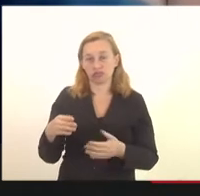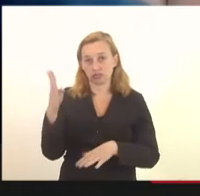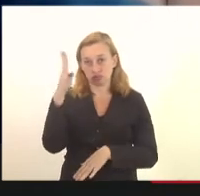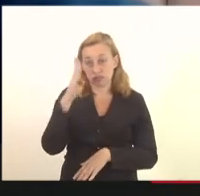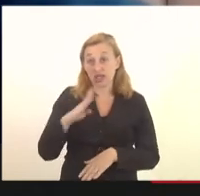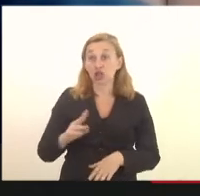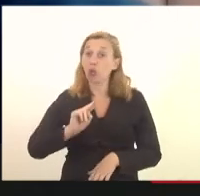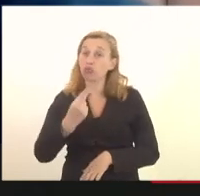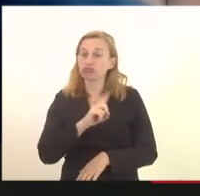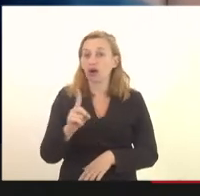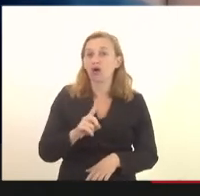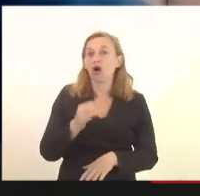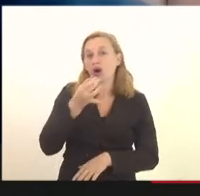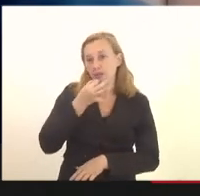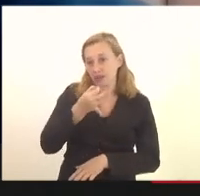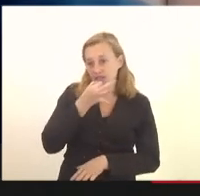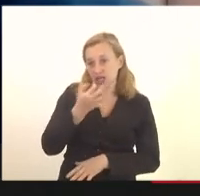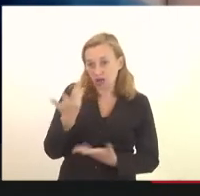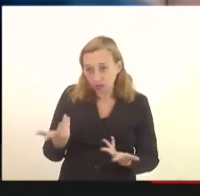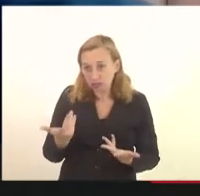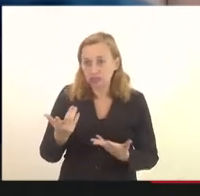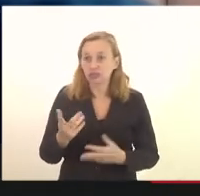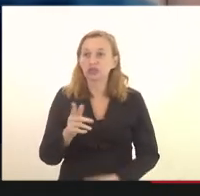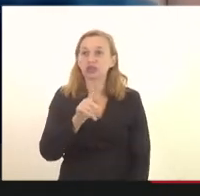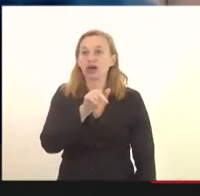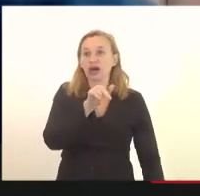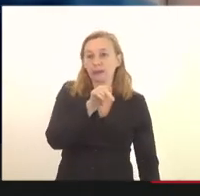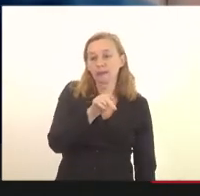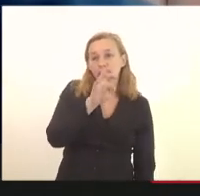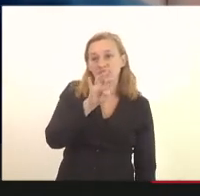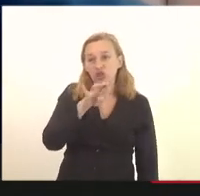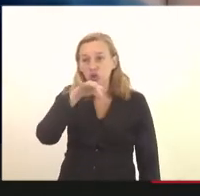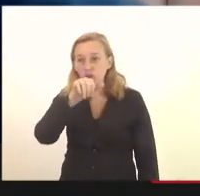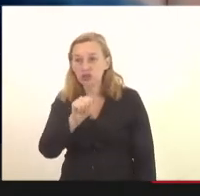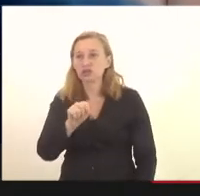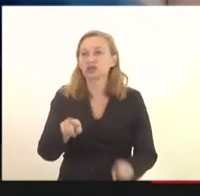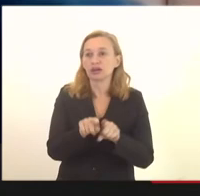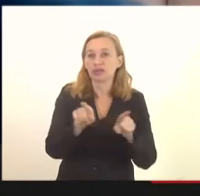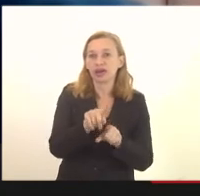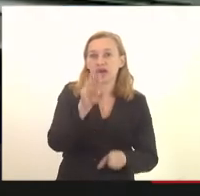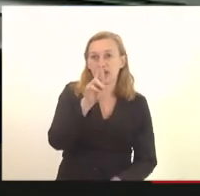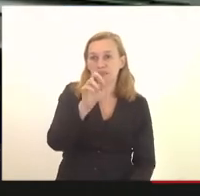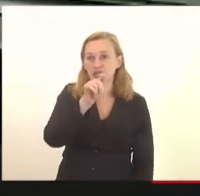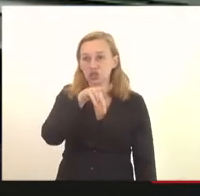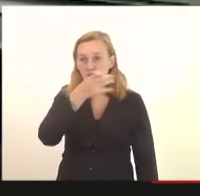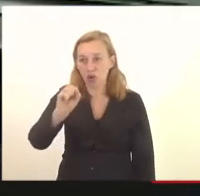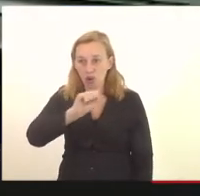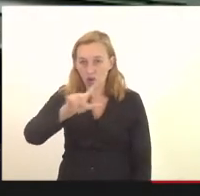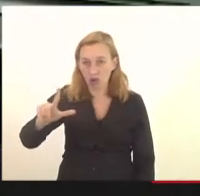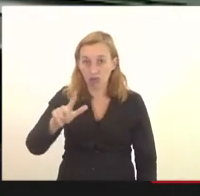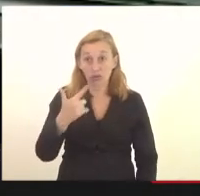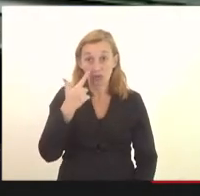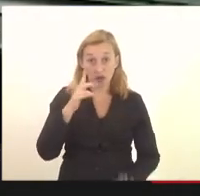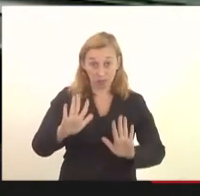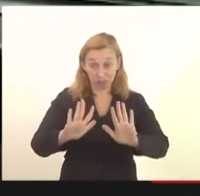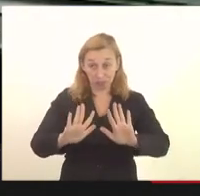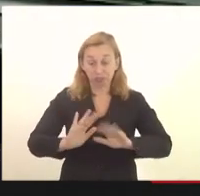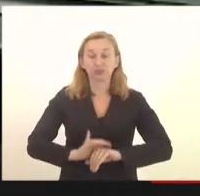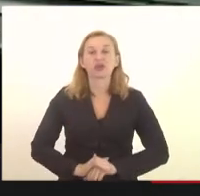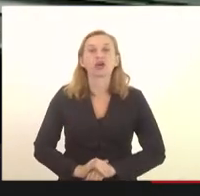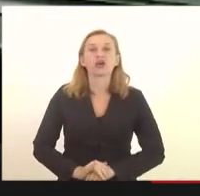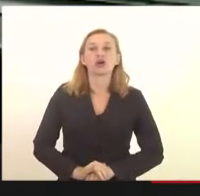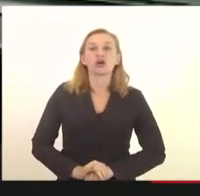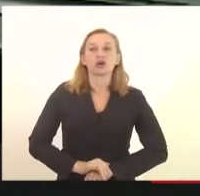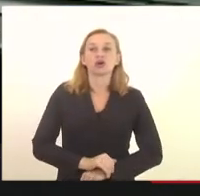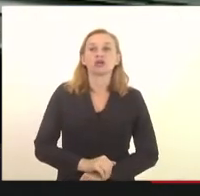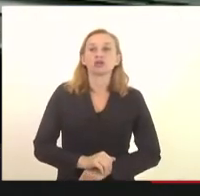ter a opinião e a posição da Repsol e da Petronas. Bom, vamos lá, só sintetizando. O